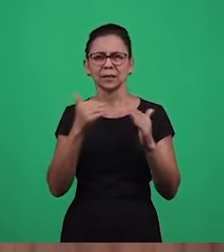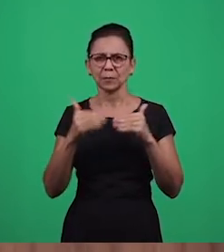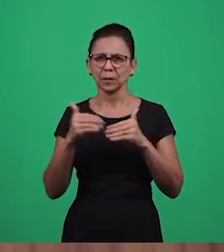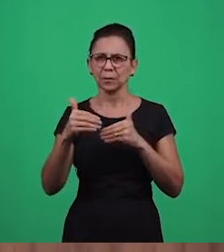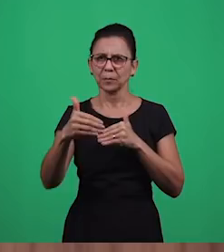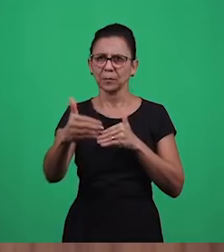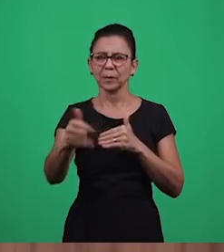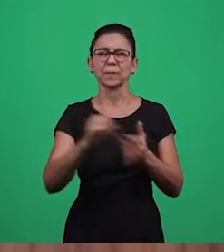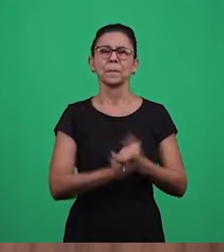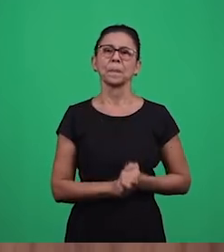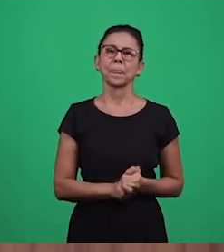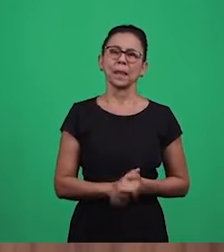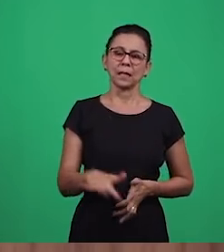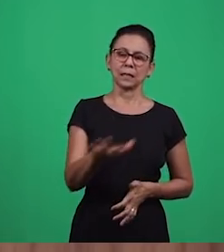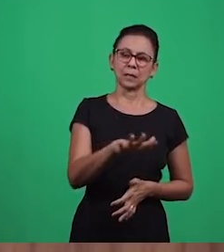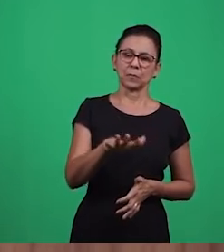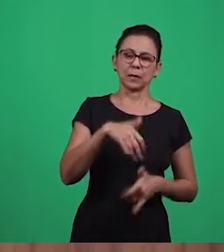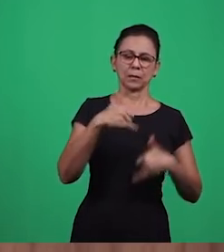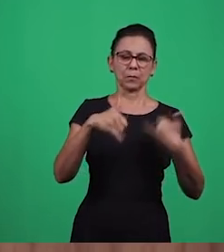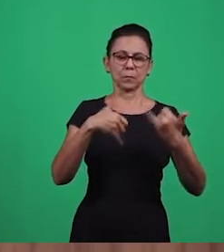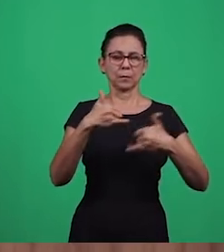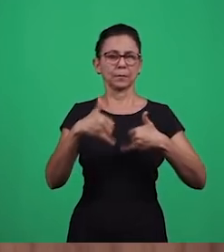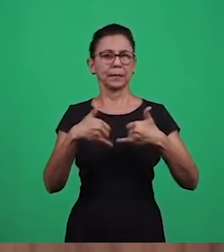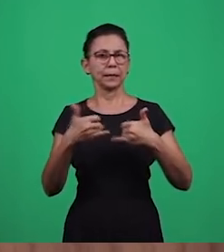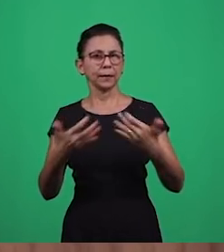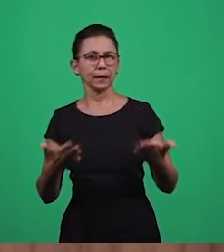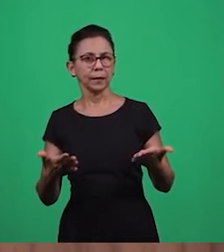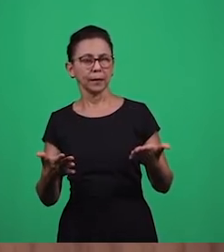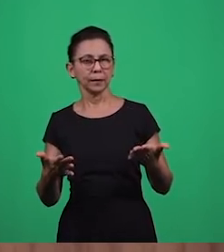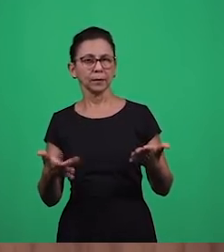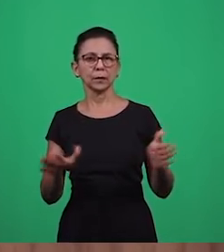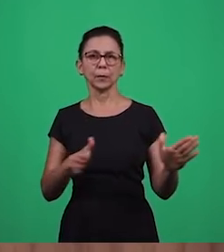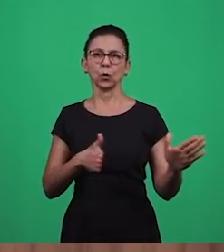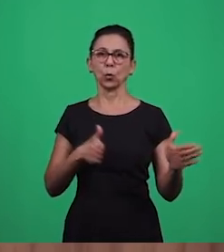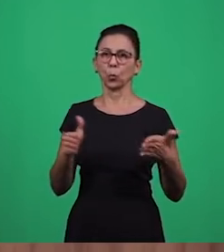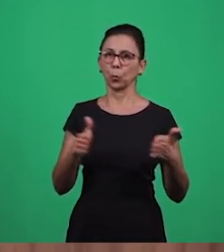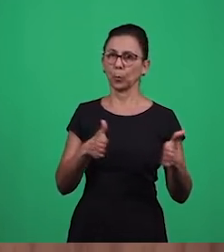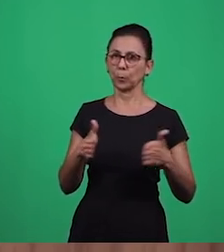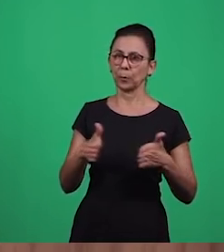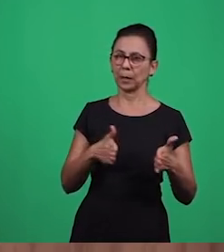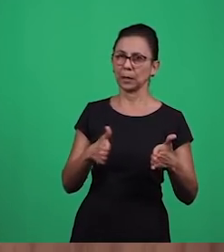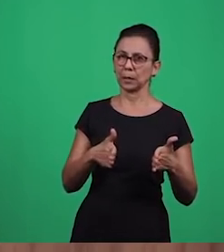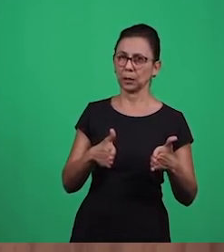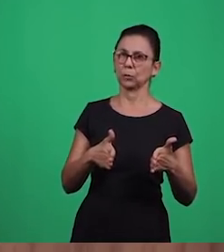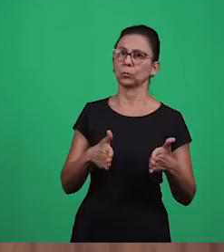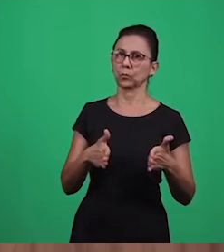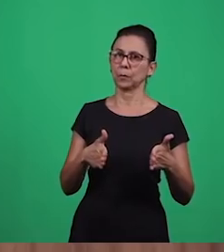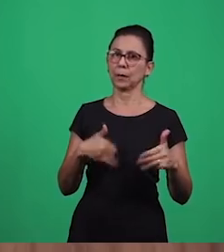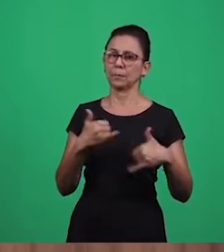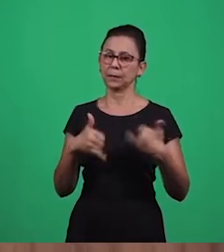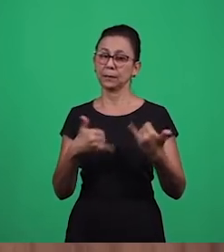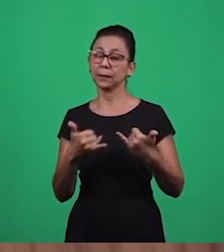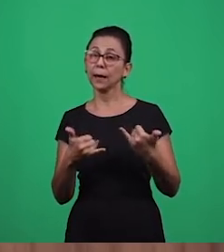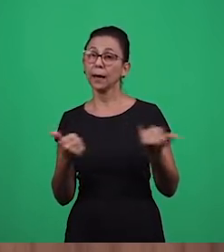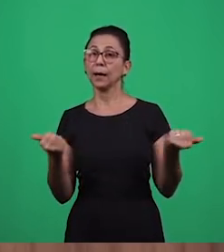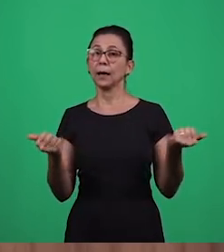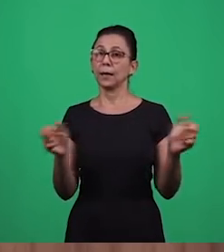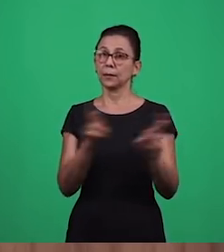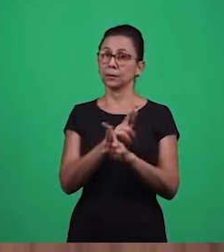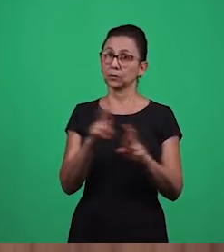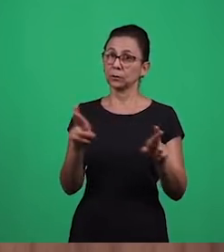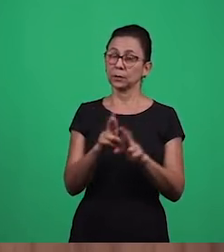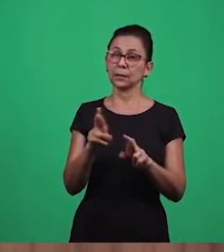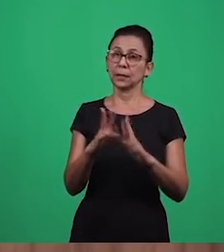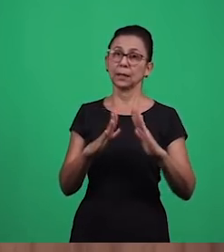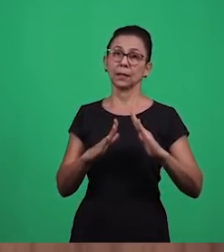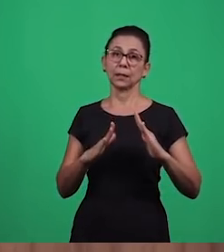das brincadeiras, os espaços da ajuda às famílias, mas, sobretudo, os espaços de conversa